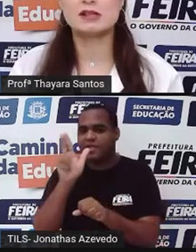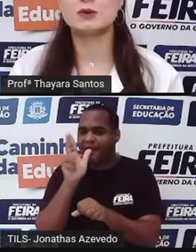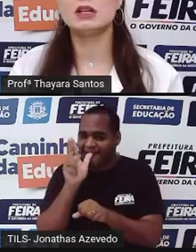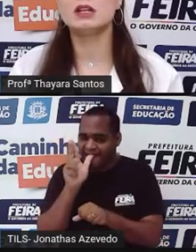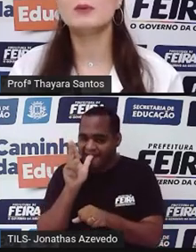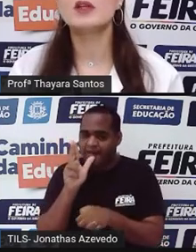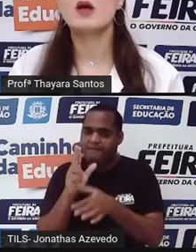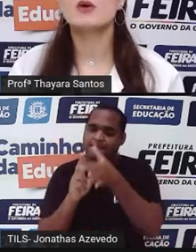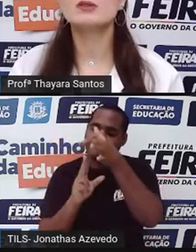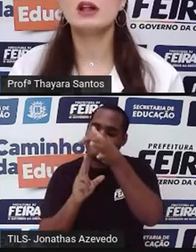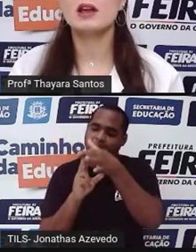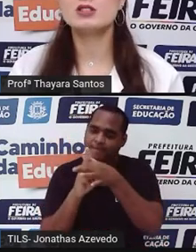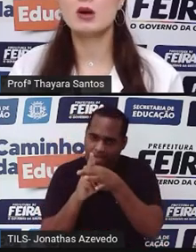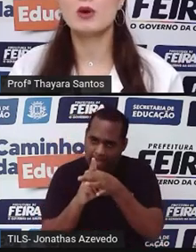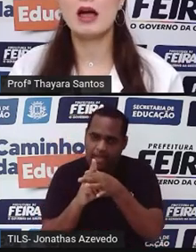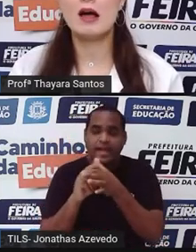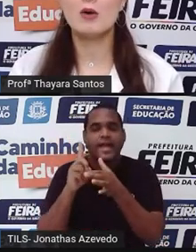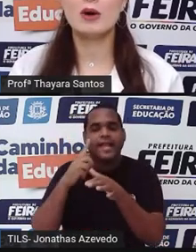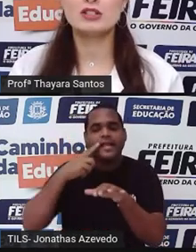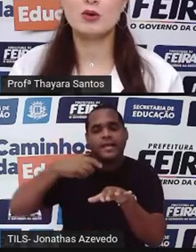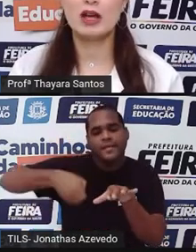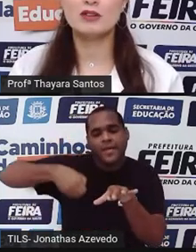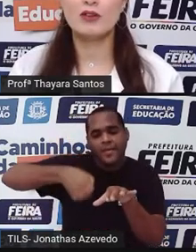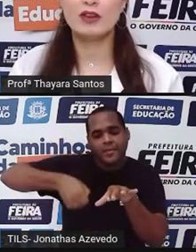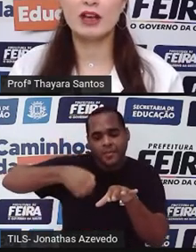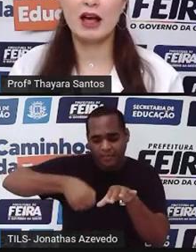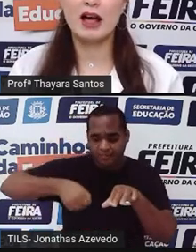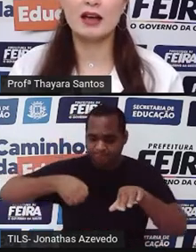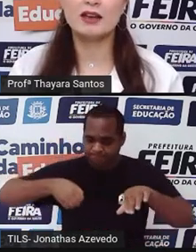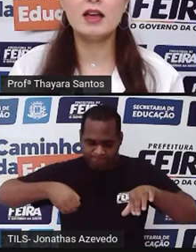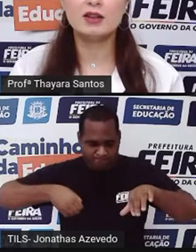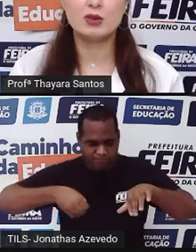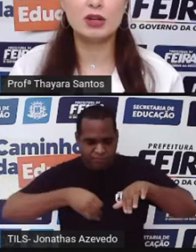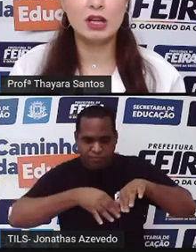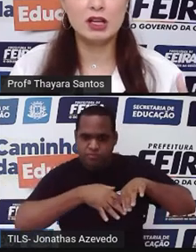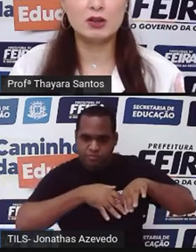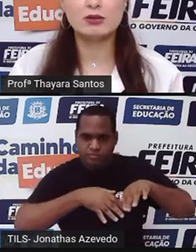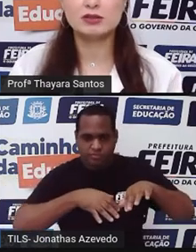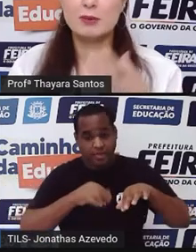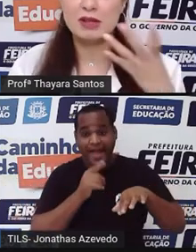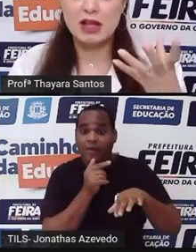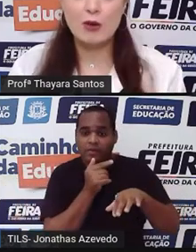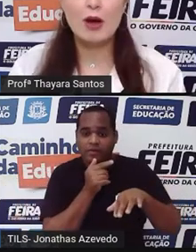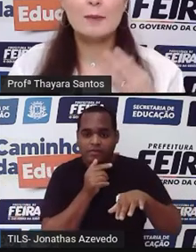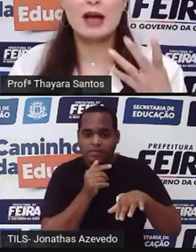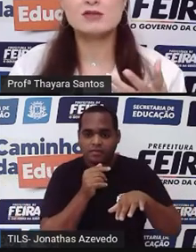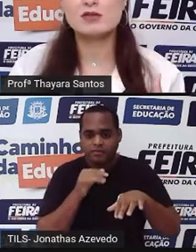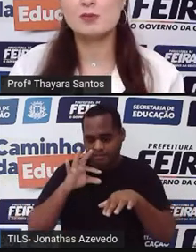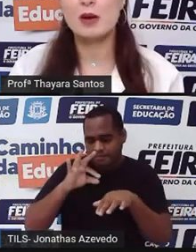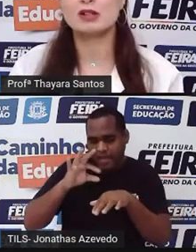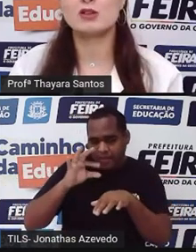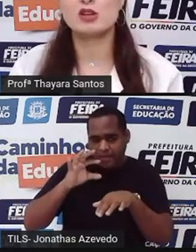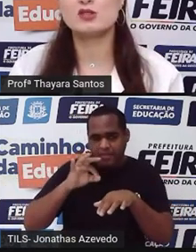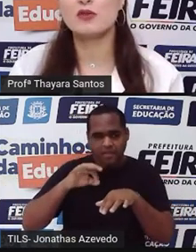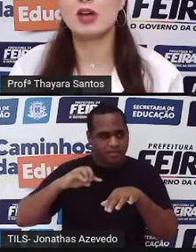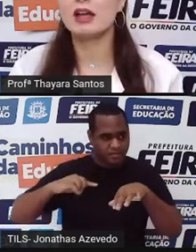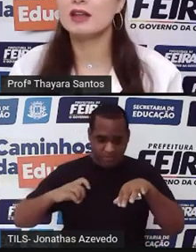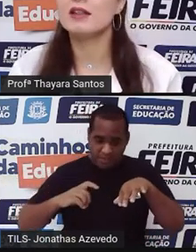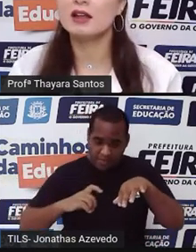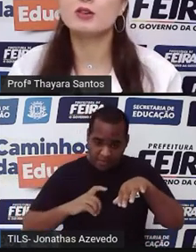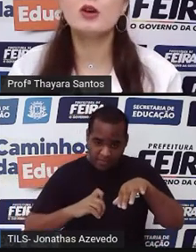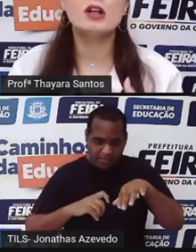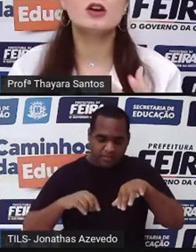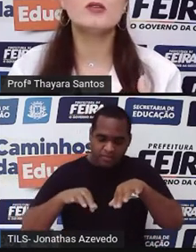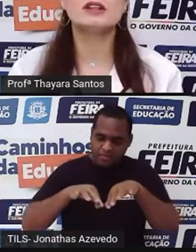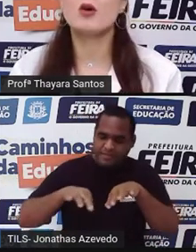a camisinha masculina quando ele é jaakkola o WhatsApp e aqui dentro o líquido seminal mais os espermatozoides